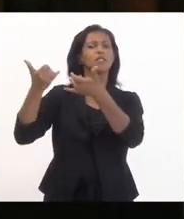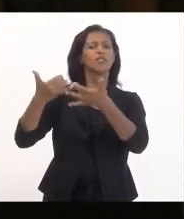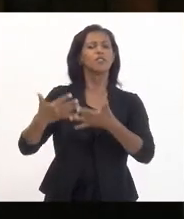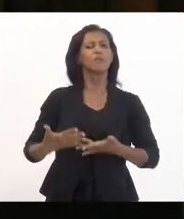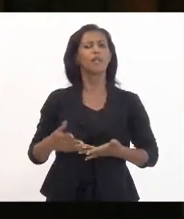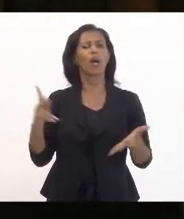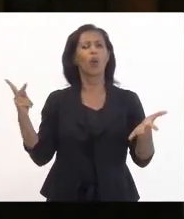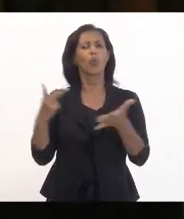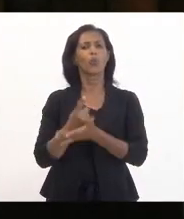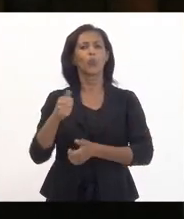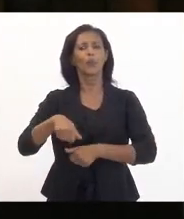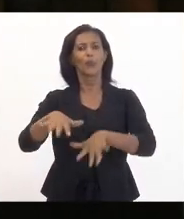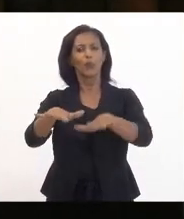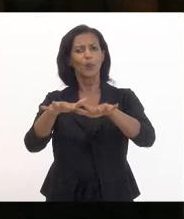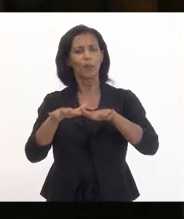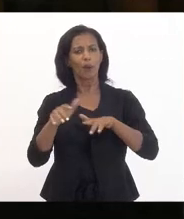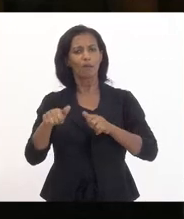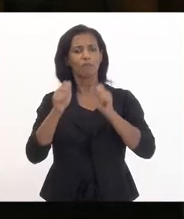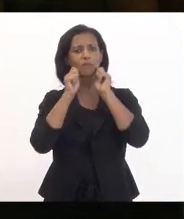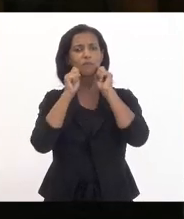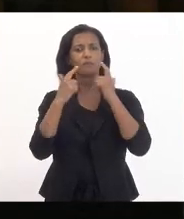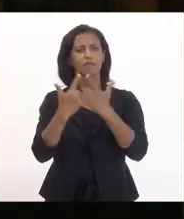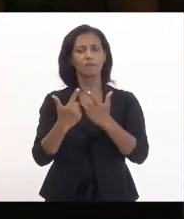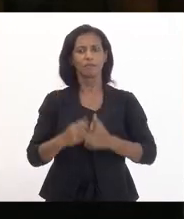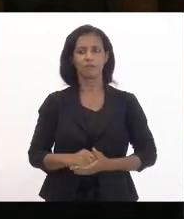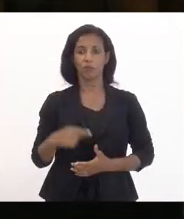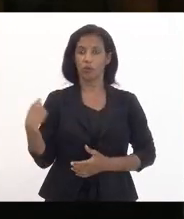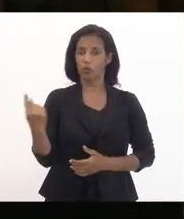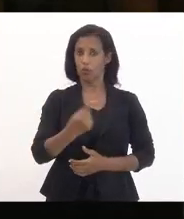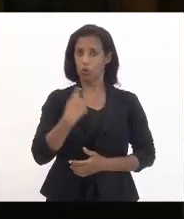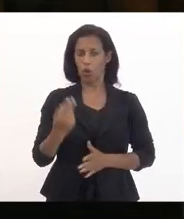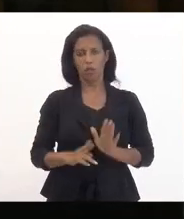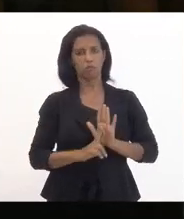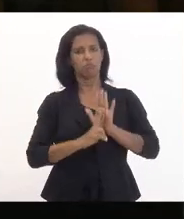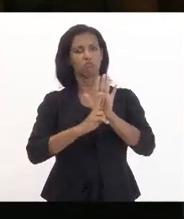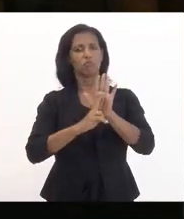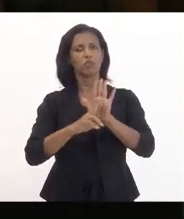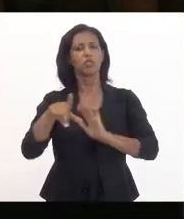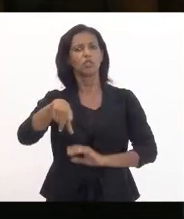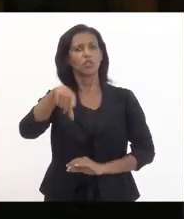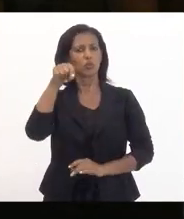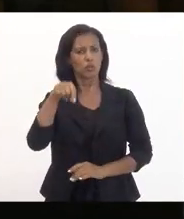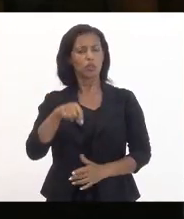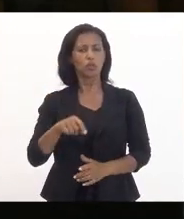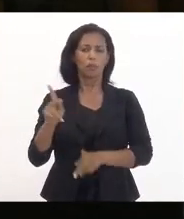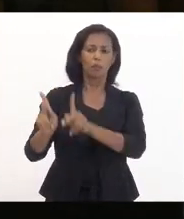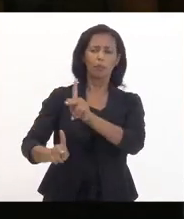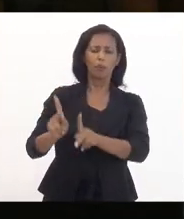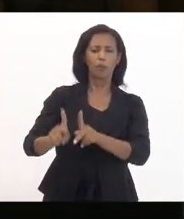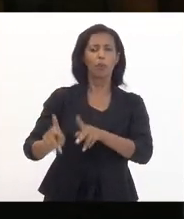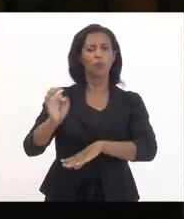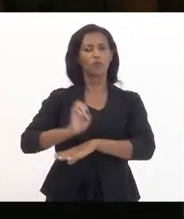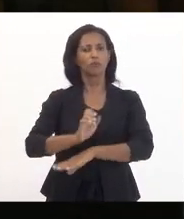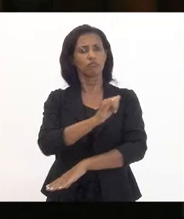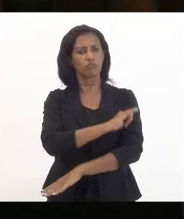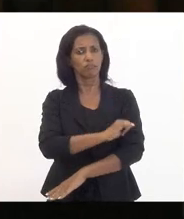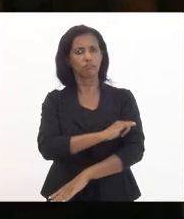efetivamente ocorre aqui no plenário da Assembleia Legislativa. Nós somos representantes eleitos pelo povo do Rio de